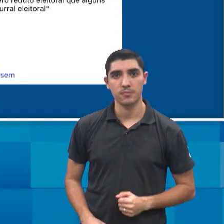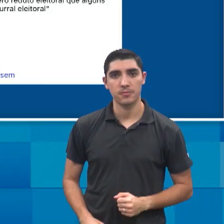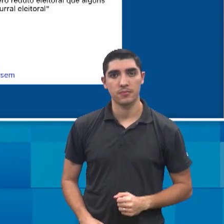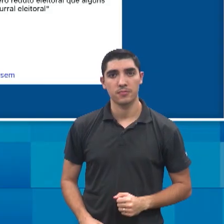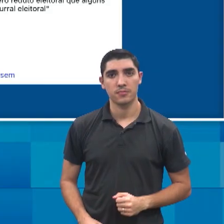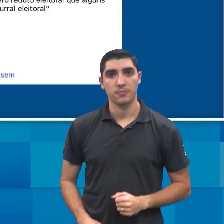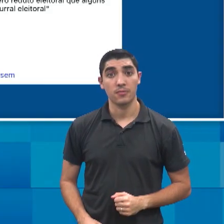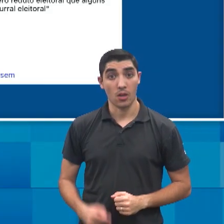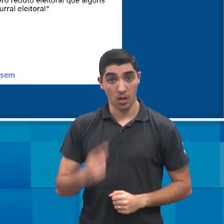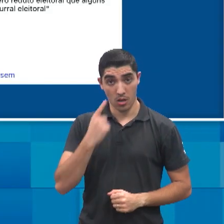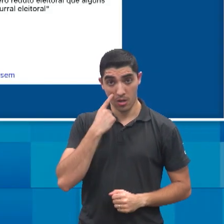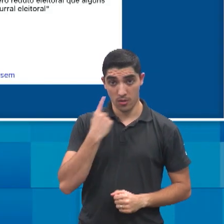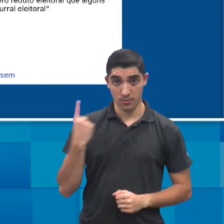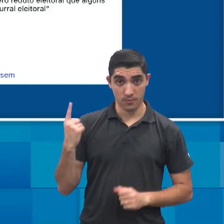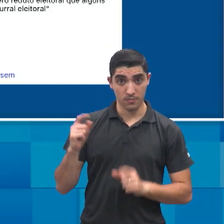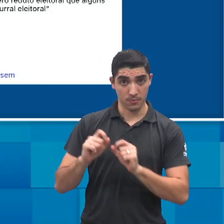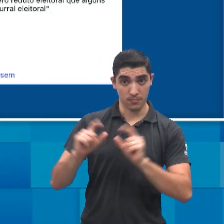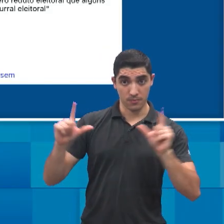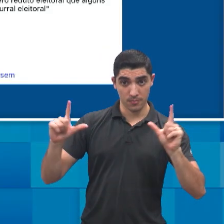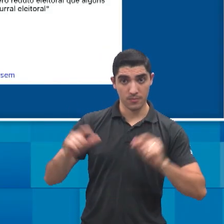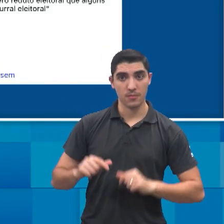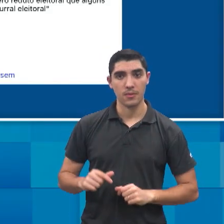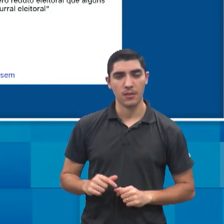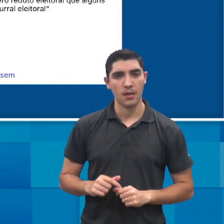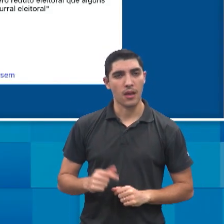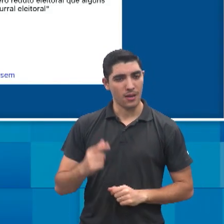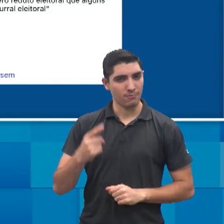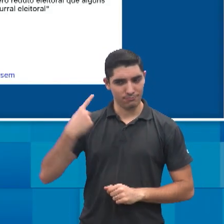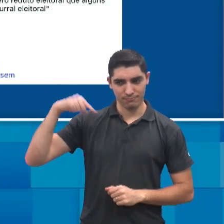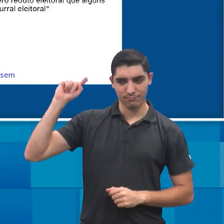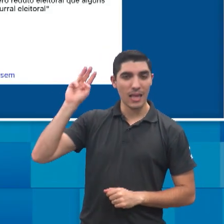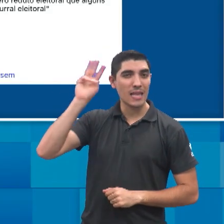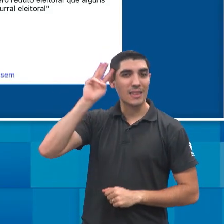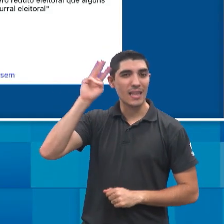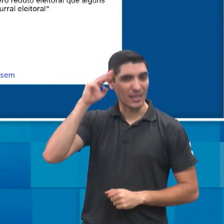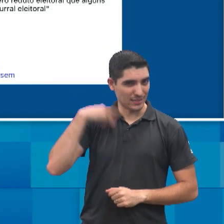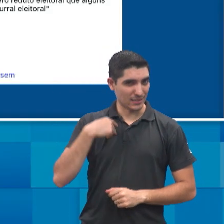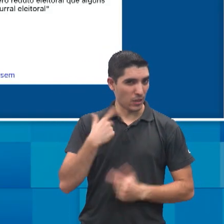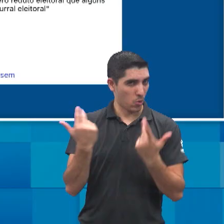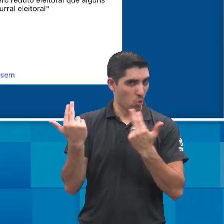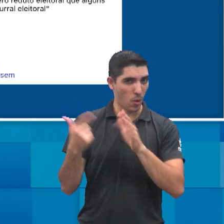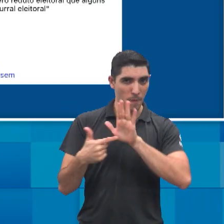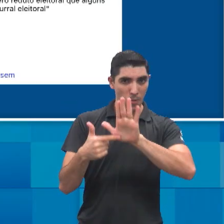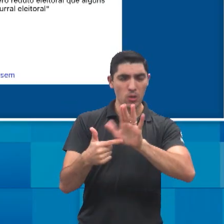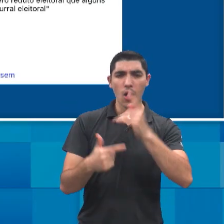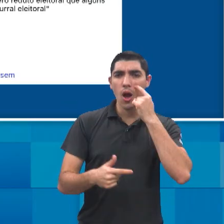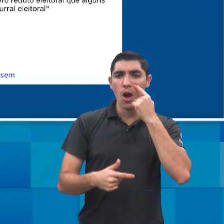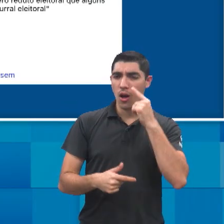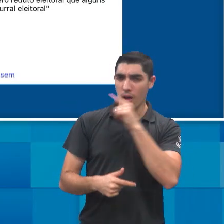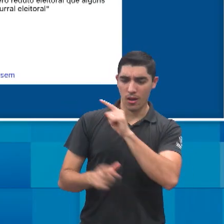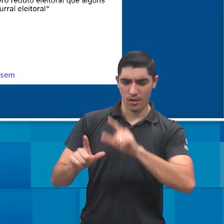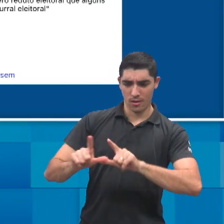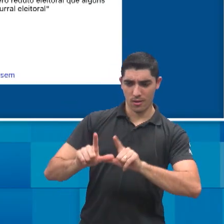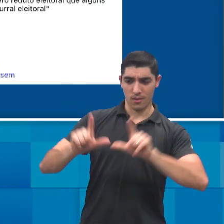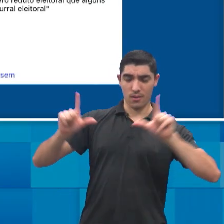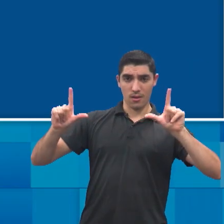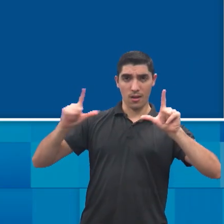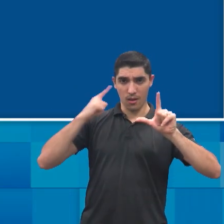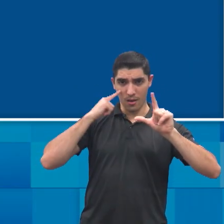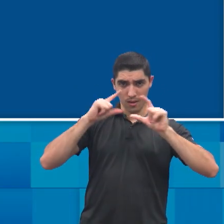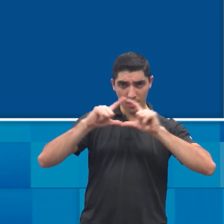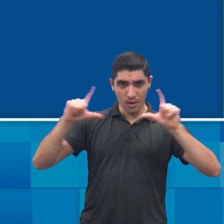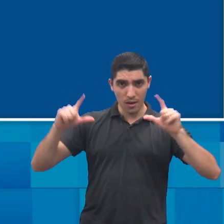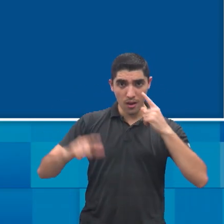Esta tela, que foi a tela que eu apresentei, inclusive, na terça-feira. Se puder dar um zoom, é a próxima tela, acho que ela já vai dar um zoom aí